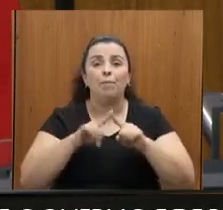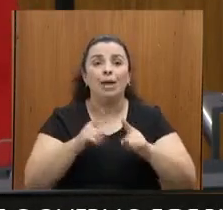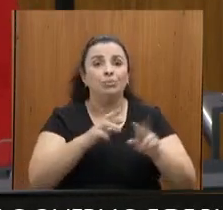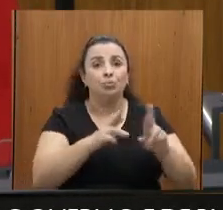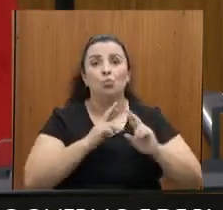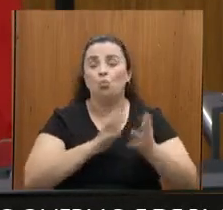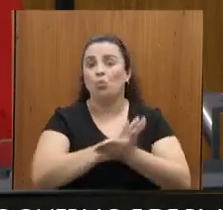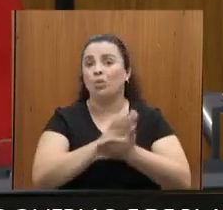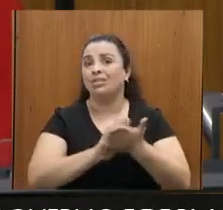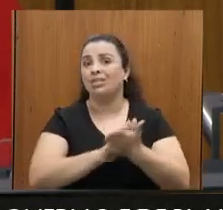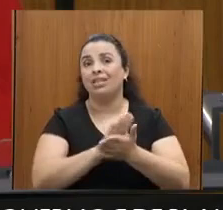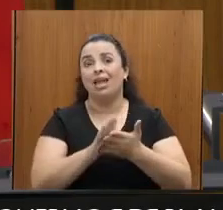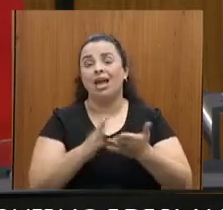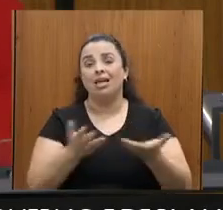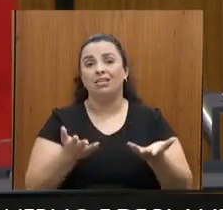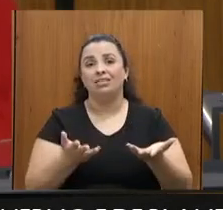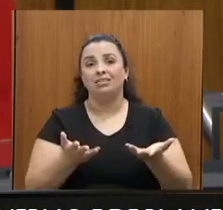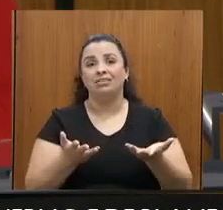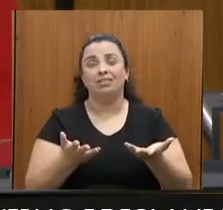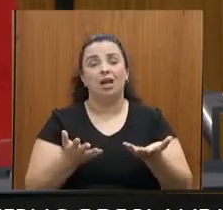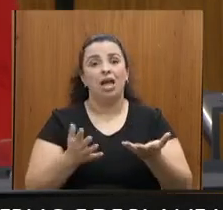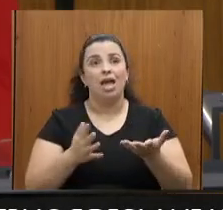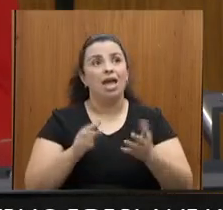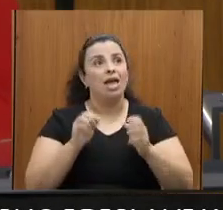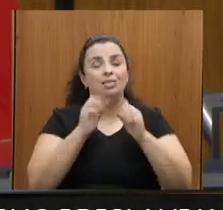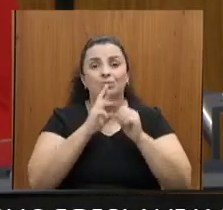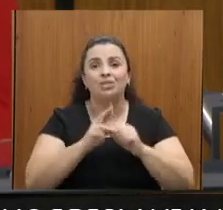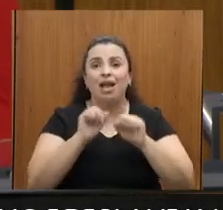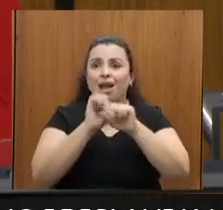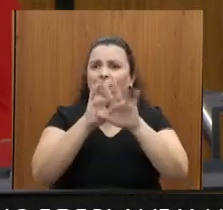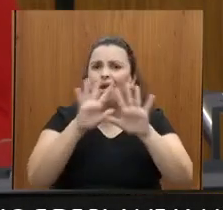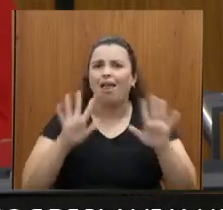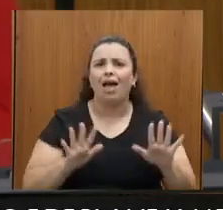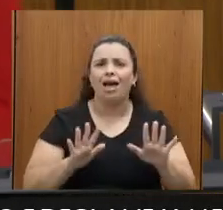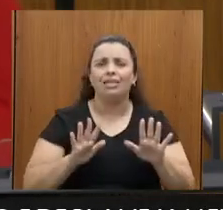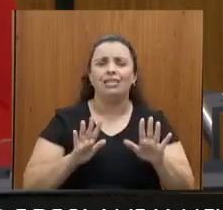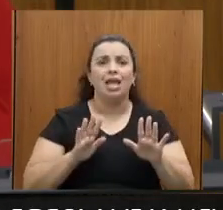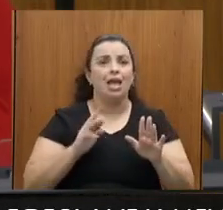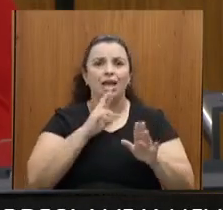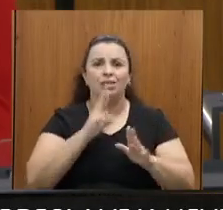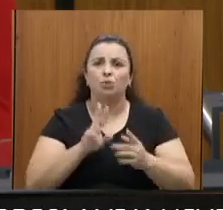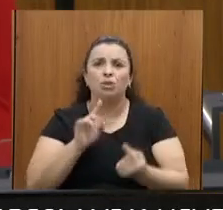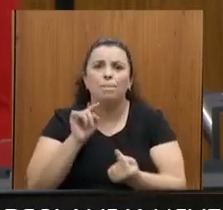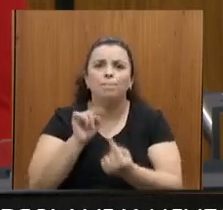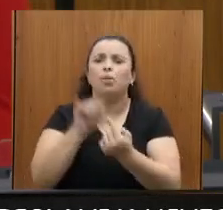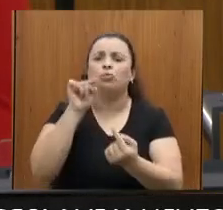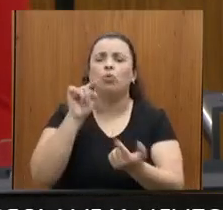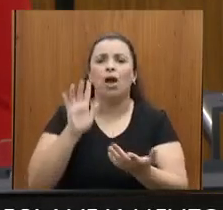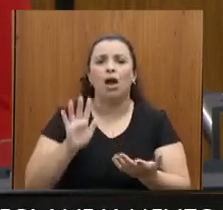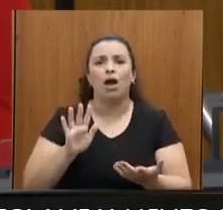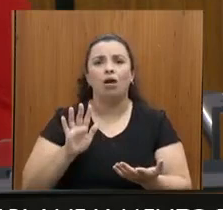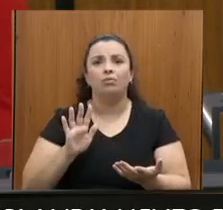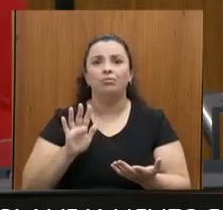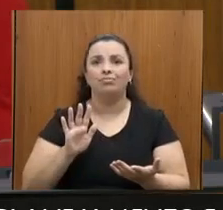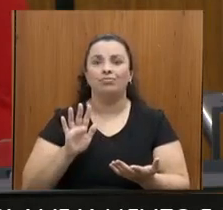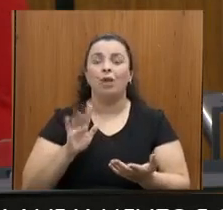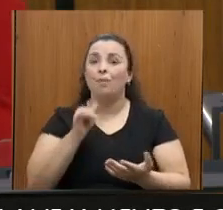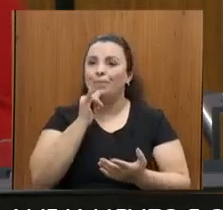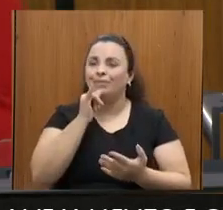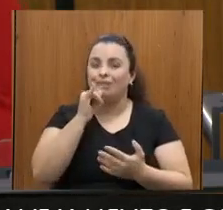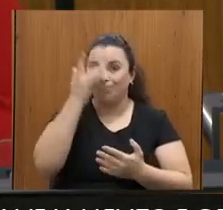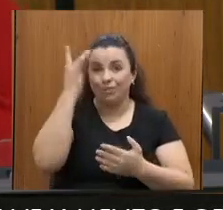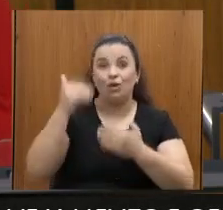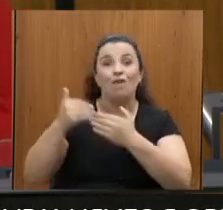respostas efetivas, eficazes, respostas que sejam de acordo com quem está lá fora, depois daquela porta ali,